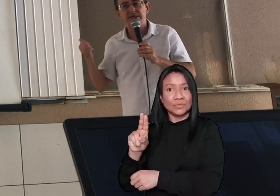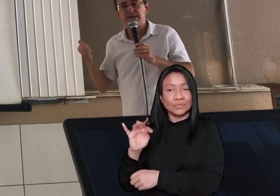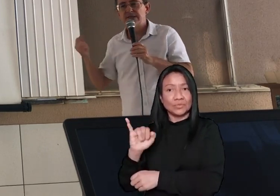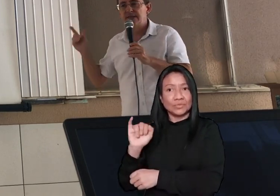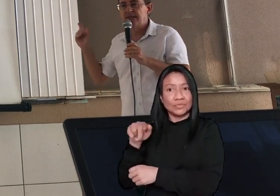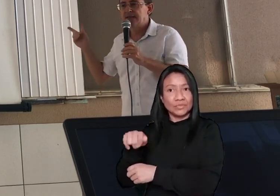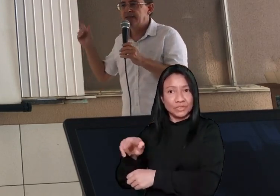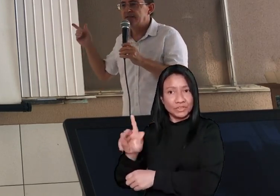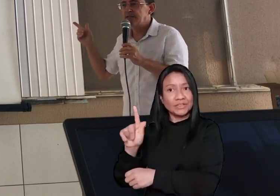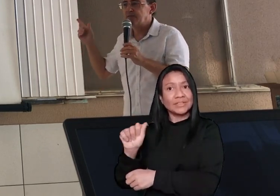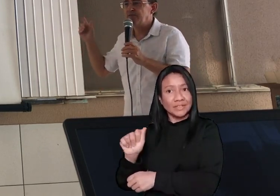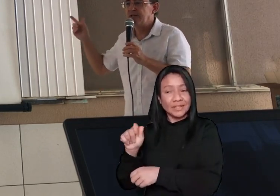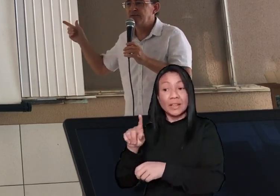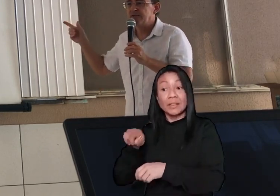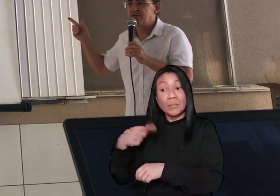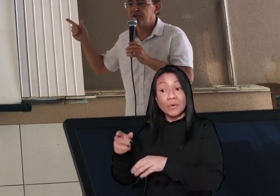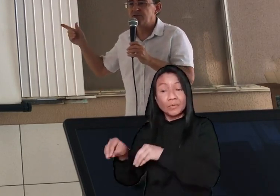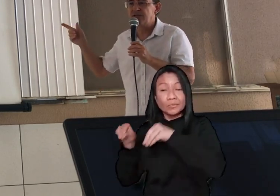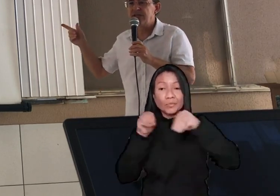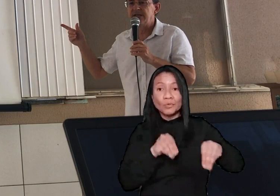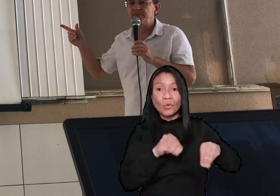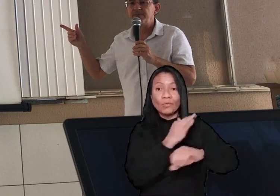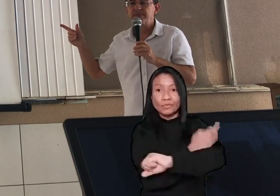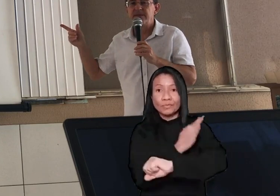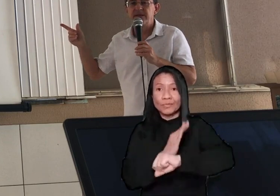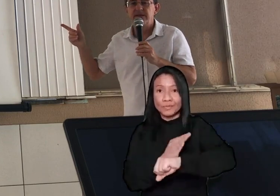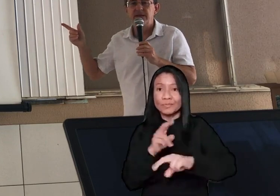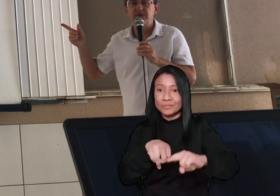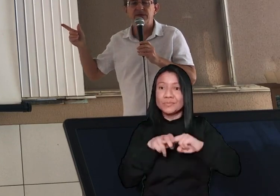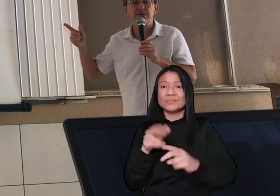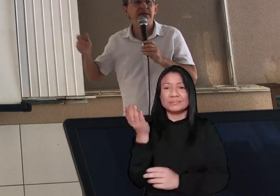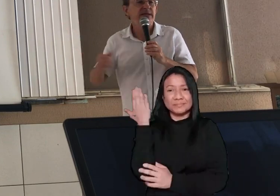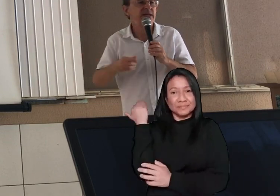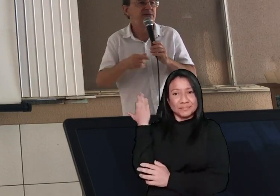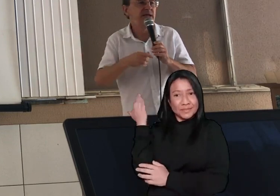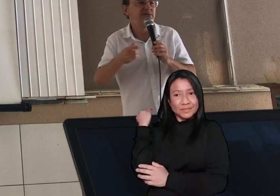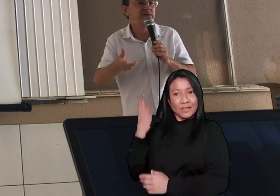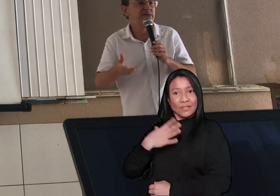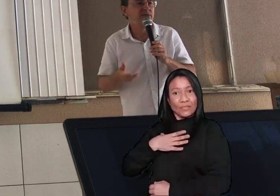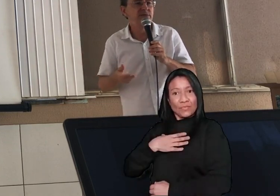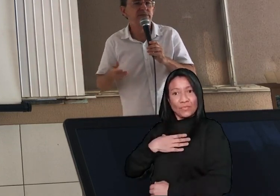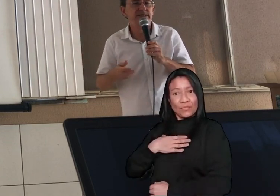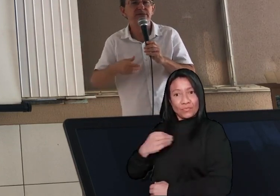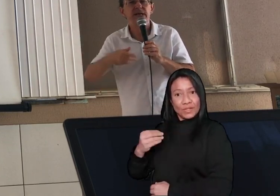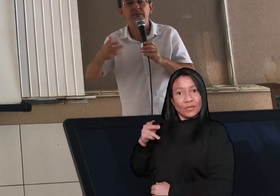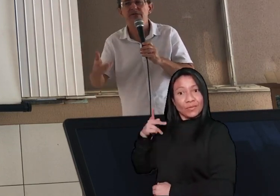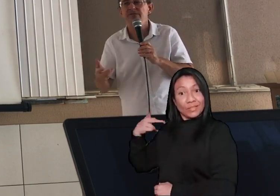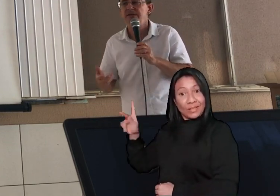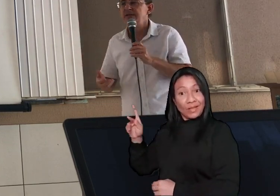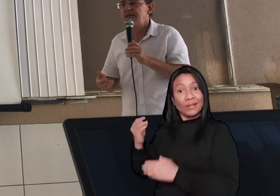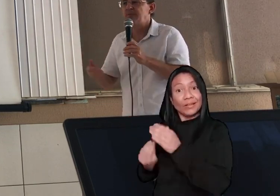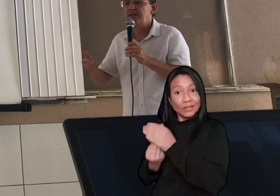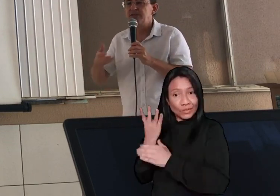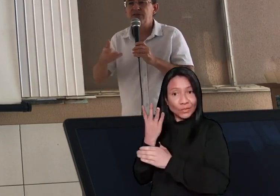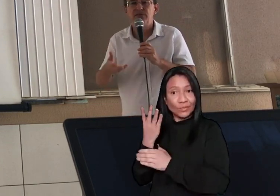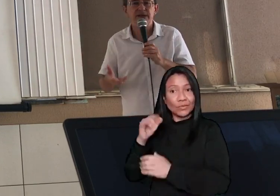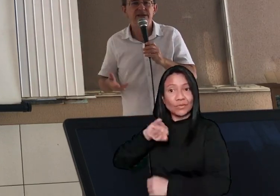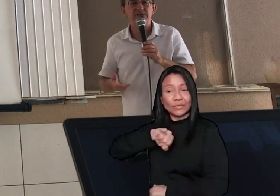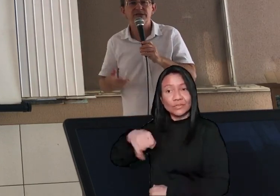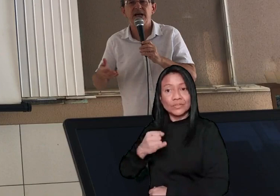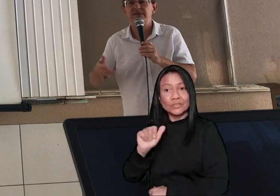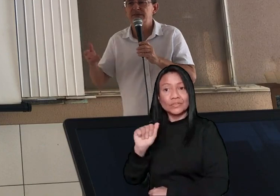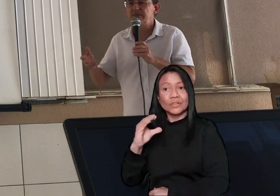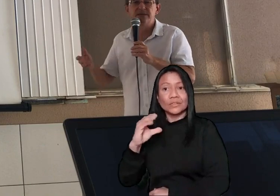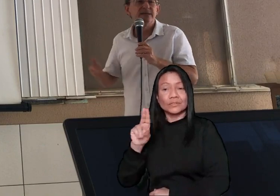filhos desses fundadores do Jacutinga, em Beltrão, eles falavam bastante alemão, e por isso que o